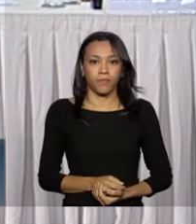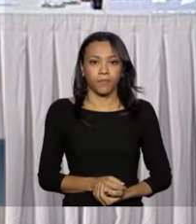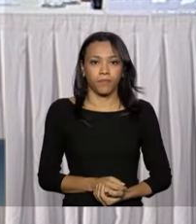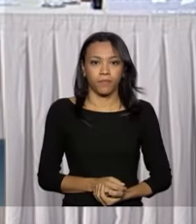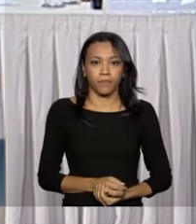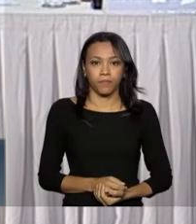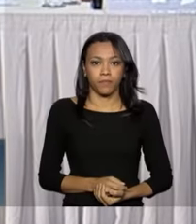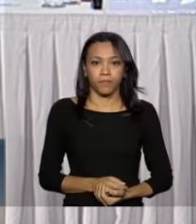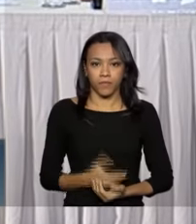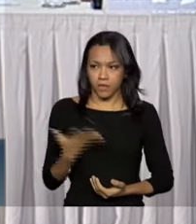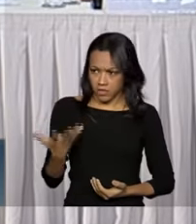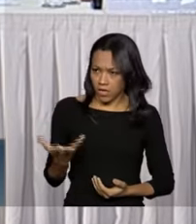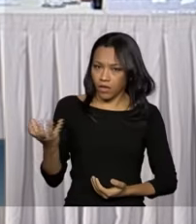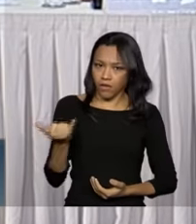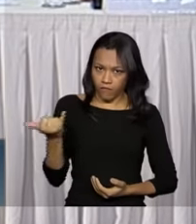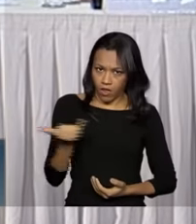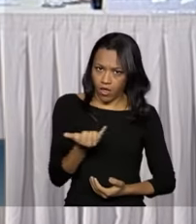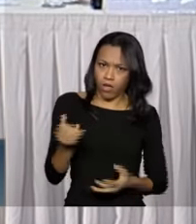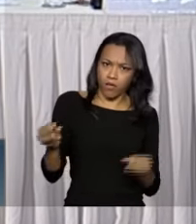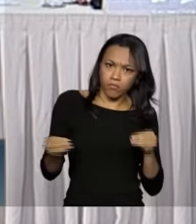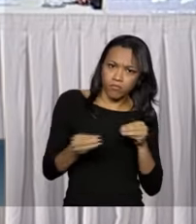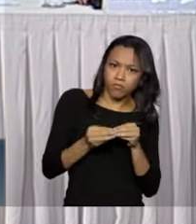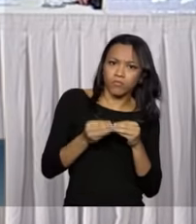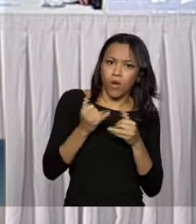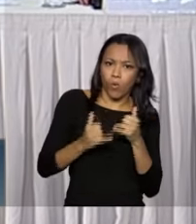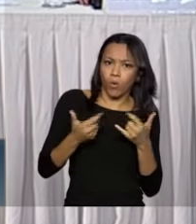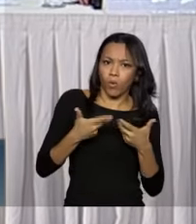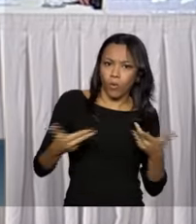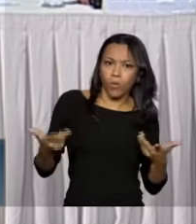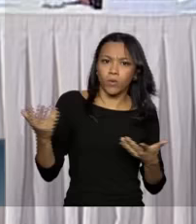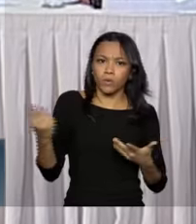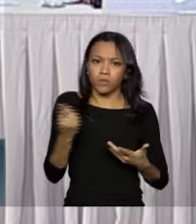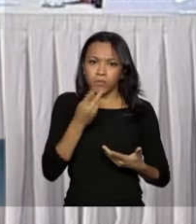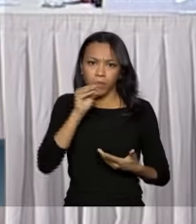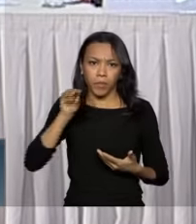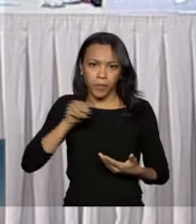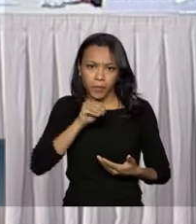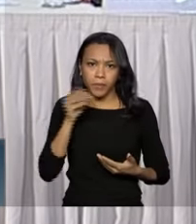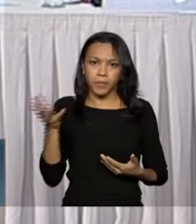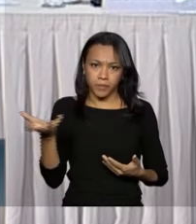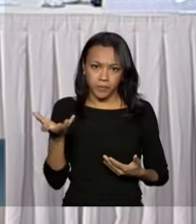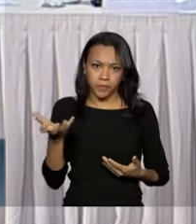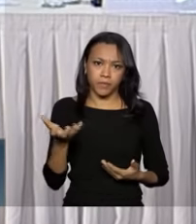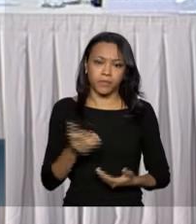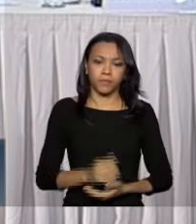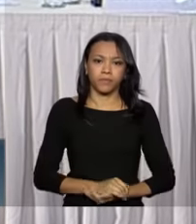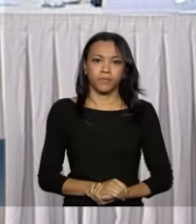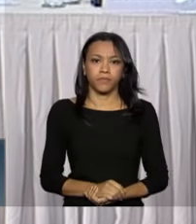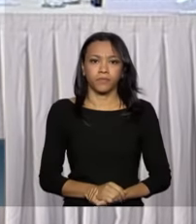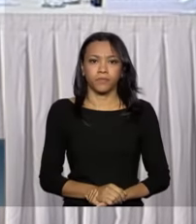Henri, você quer complementar o que eu disse ou você? Sim.